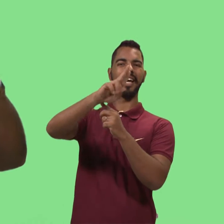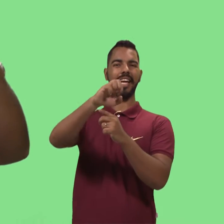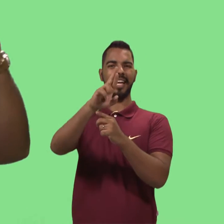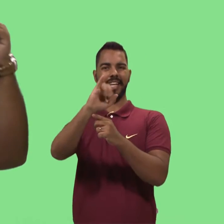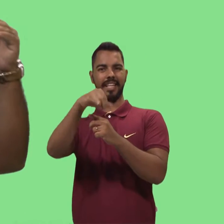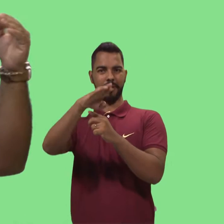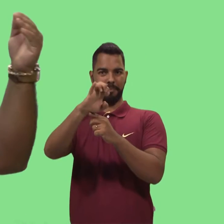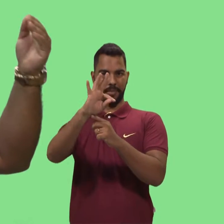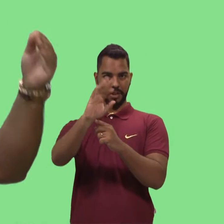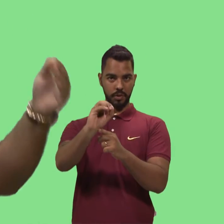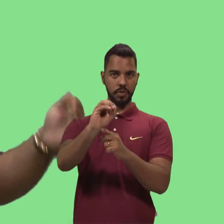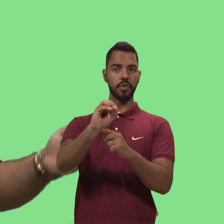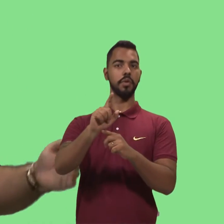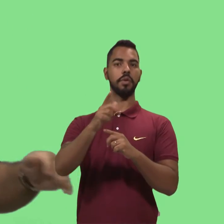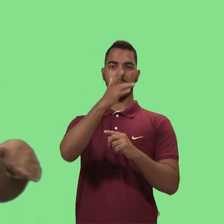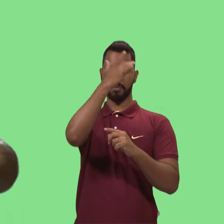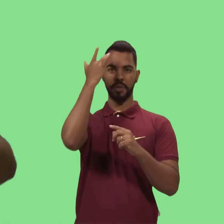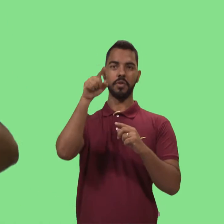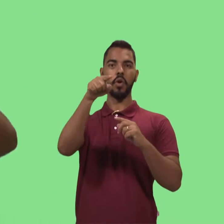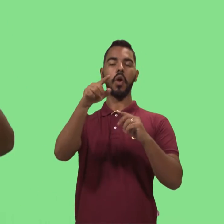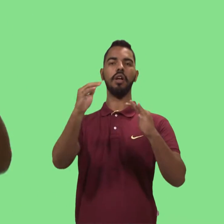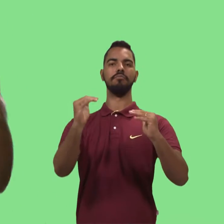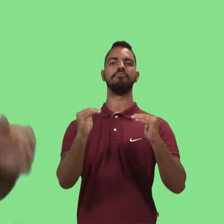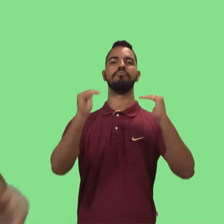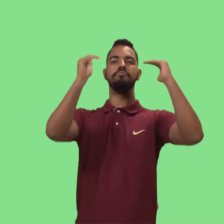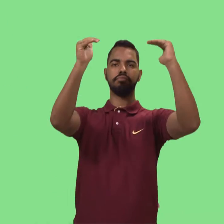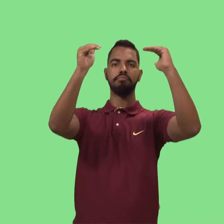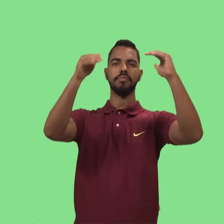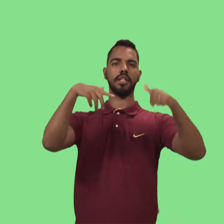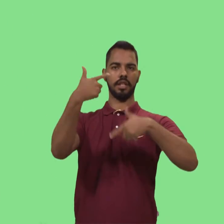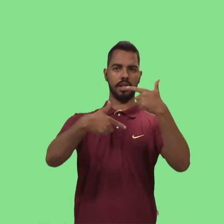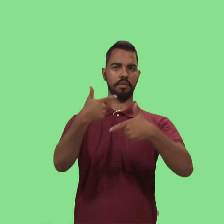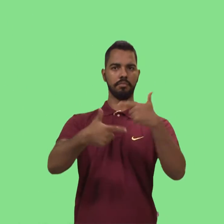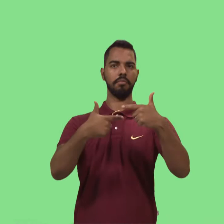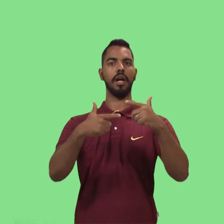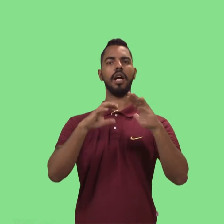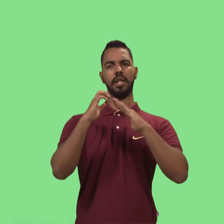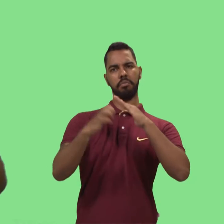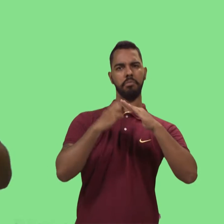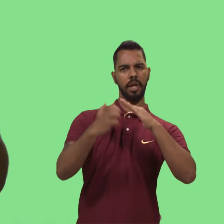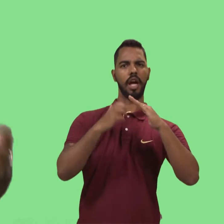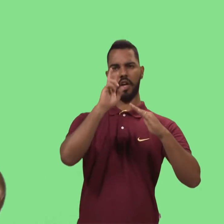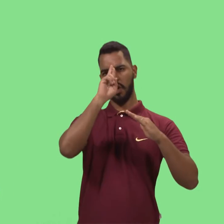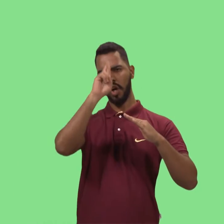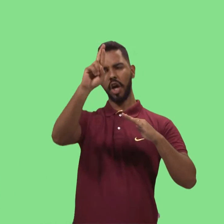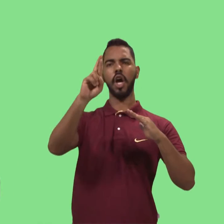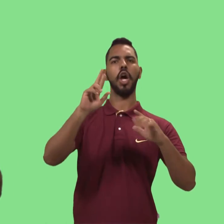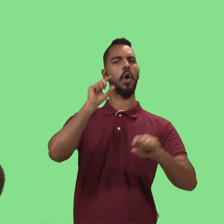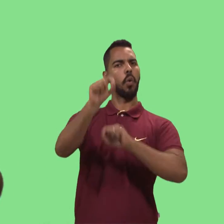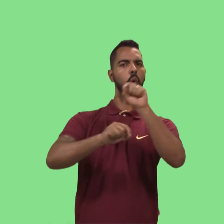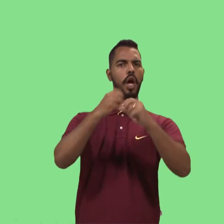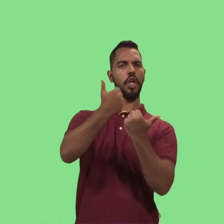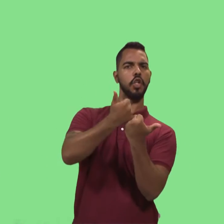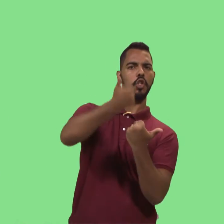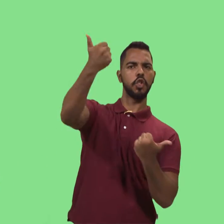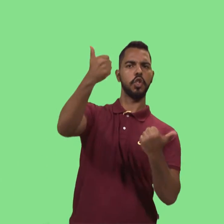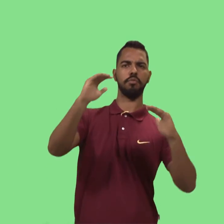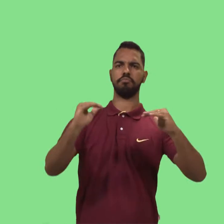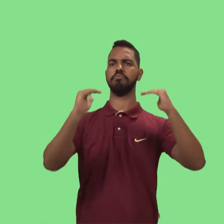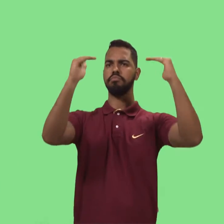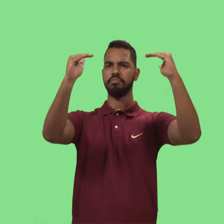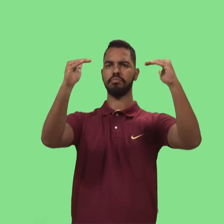pessoas hierarquicamente superiores dentro de uma mesma empresa ou a um órgão público ou instituição